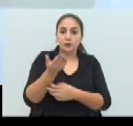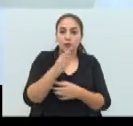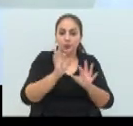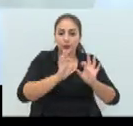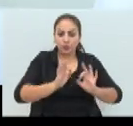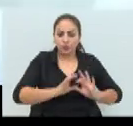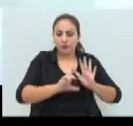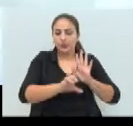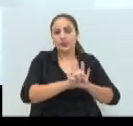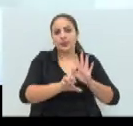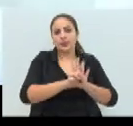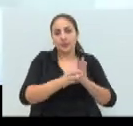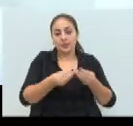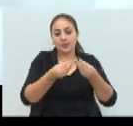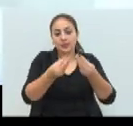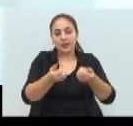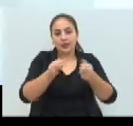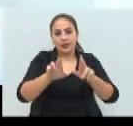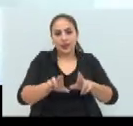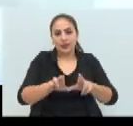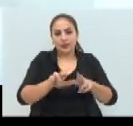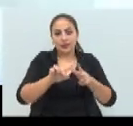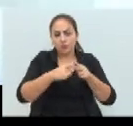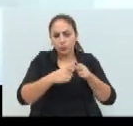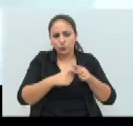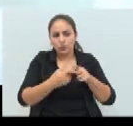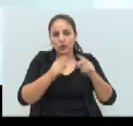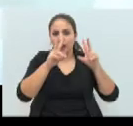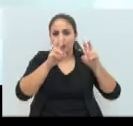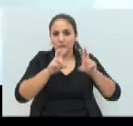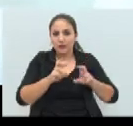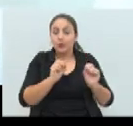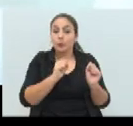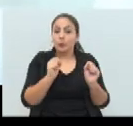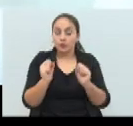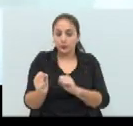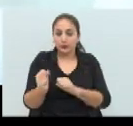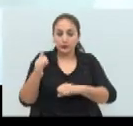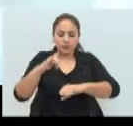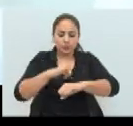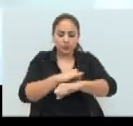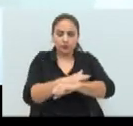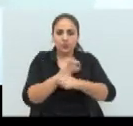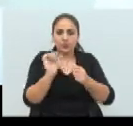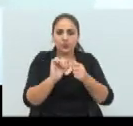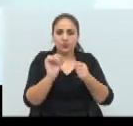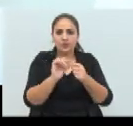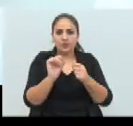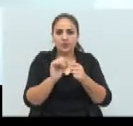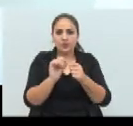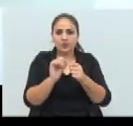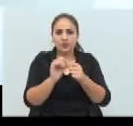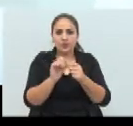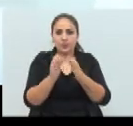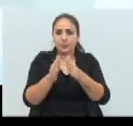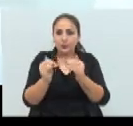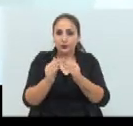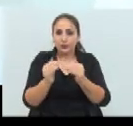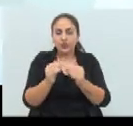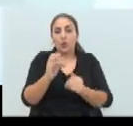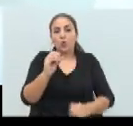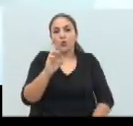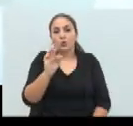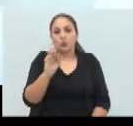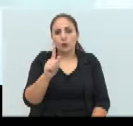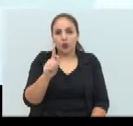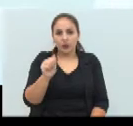novo projeto de lei de concessão para ajustar esses termos e possibilitar o Aeroclube de fazer a solicitação e a obtenção